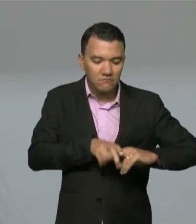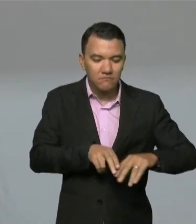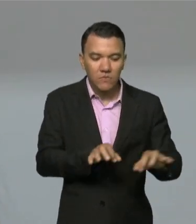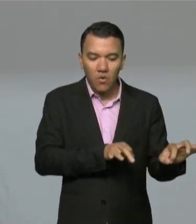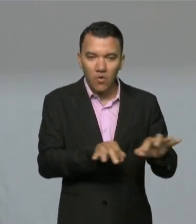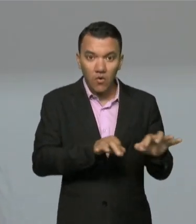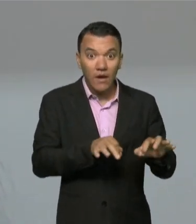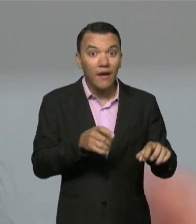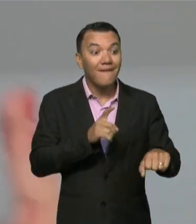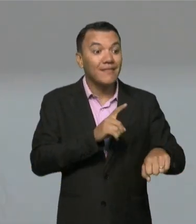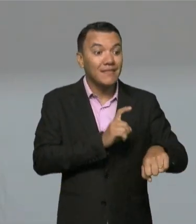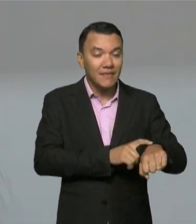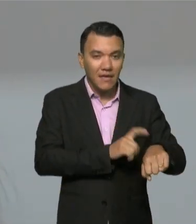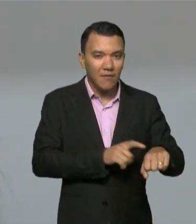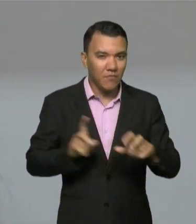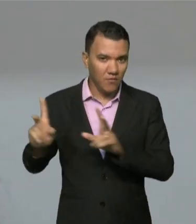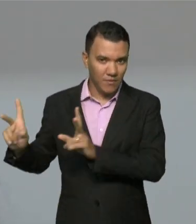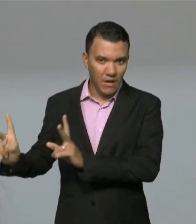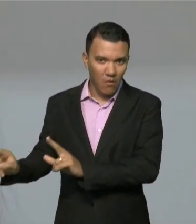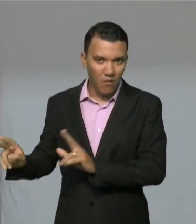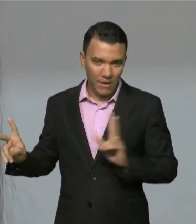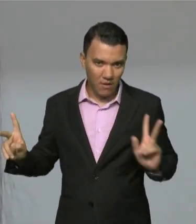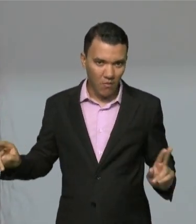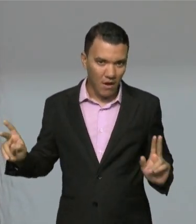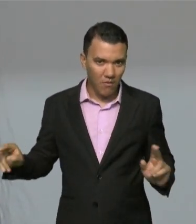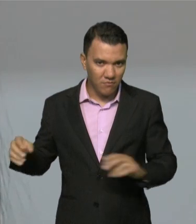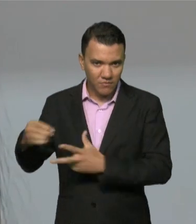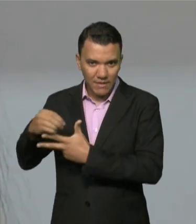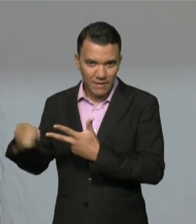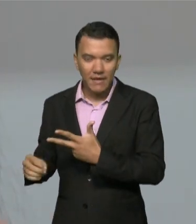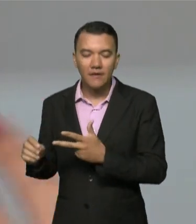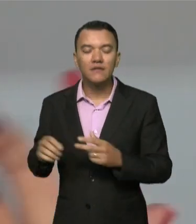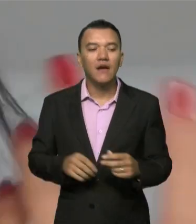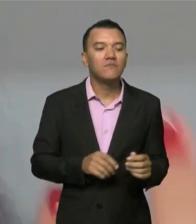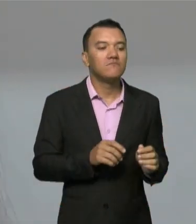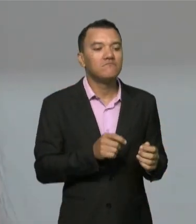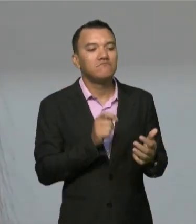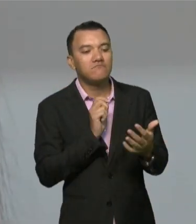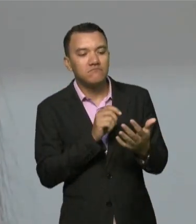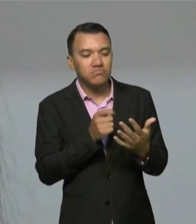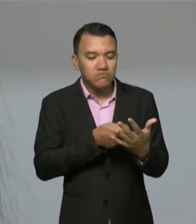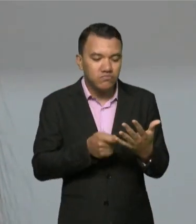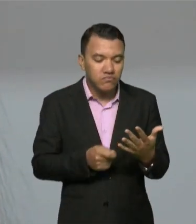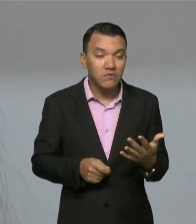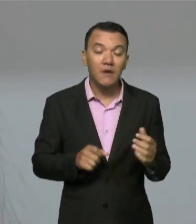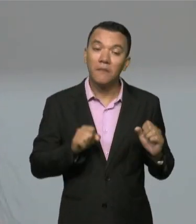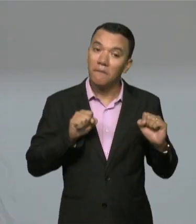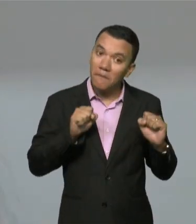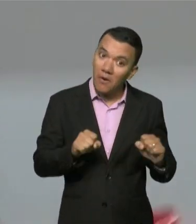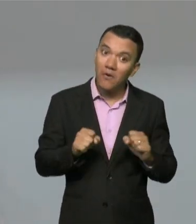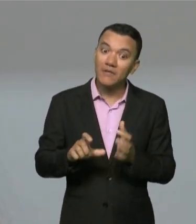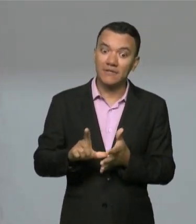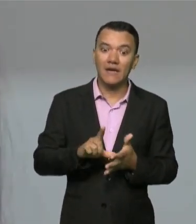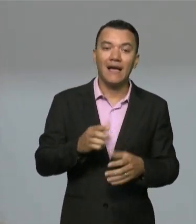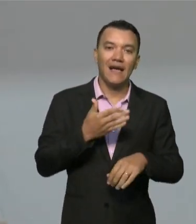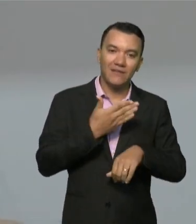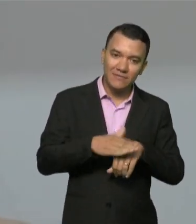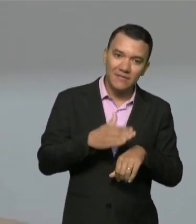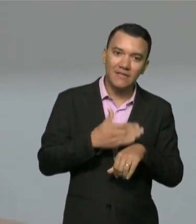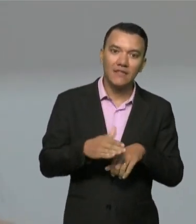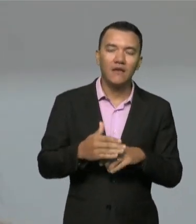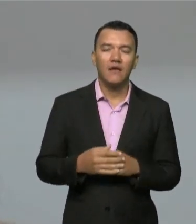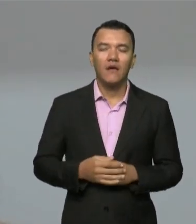tente cronometrar o tempo exatamente como vai ser no dia da prova. Pode ser um bom recurso para que você se sinta